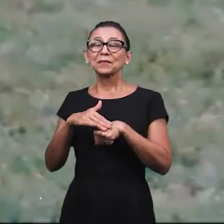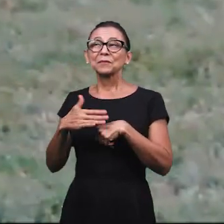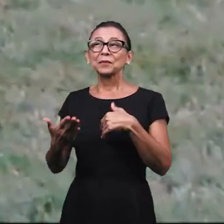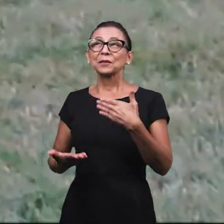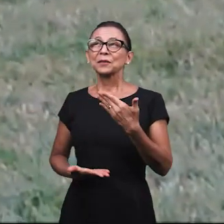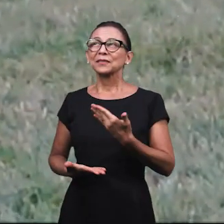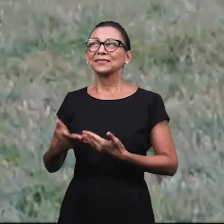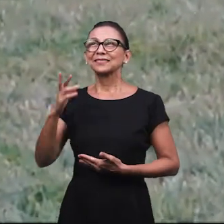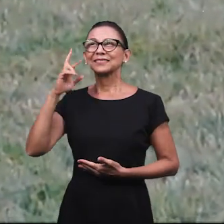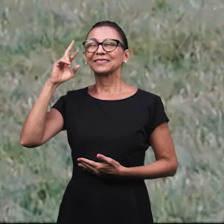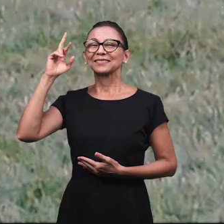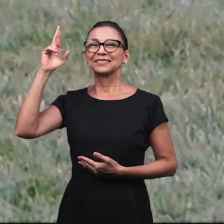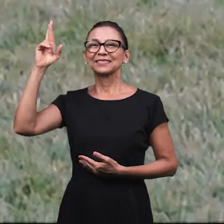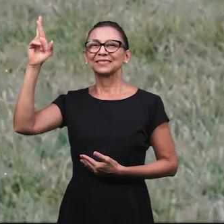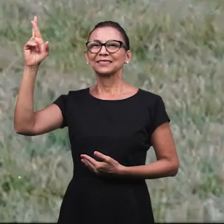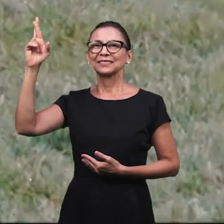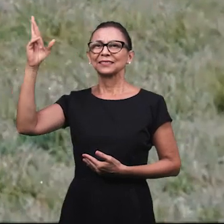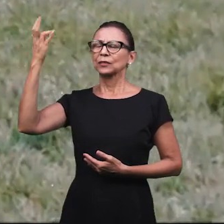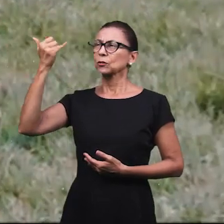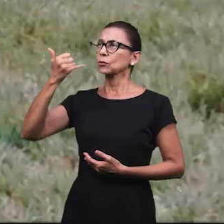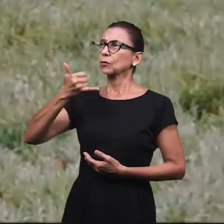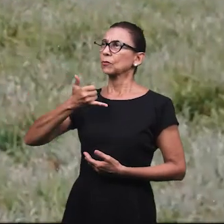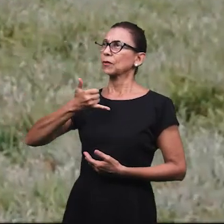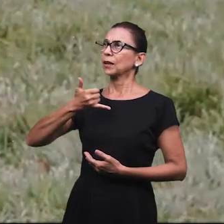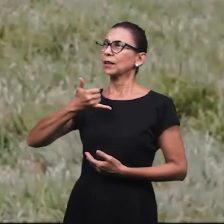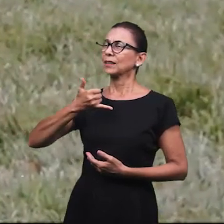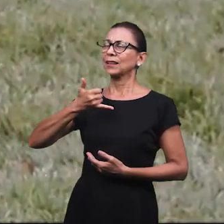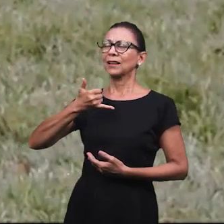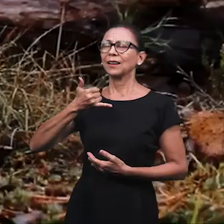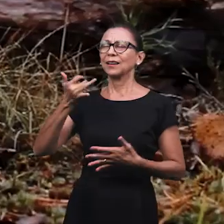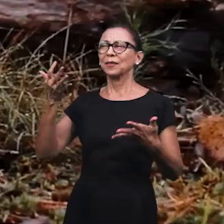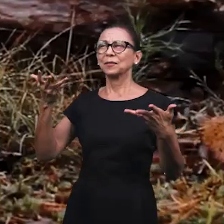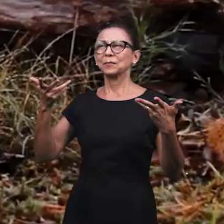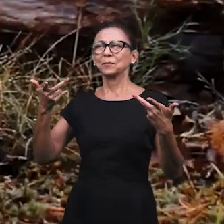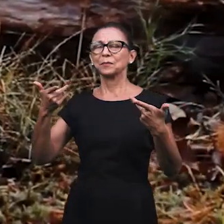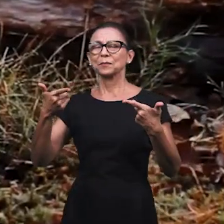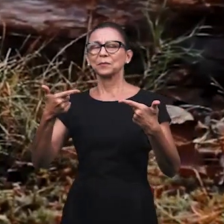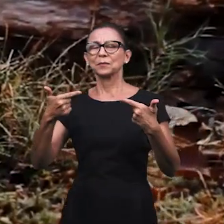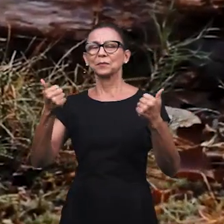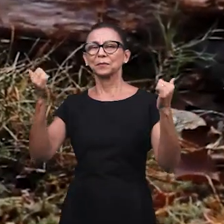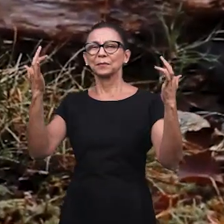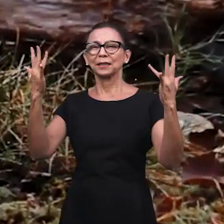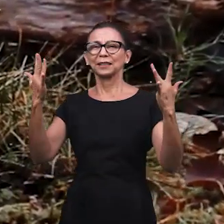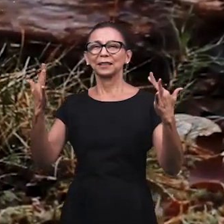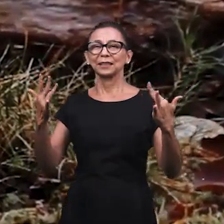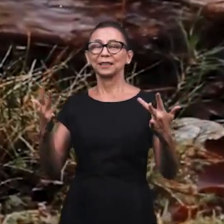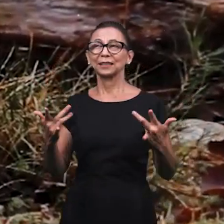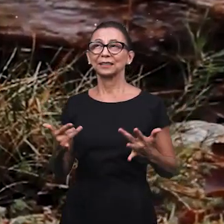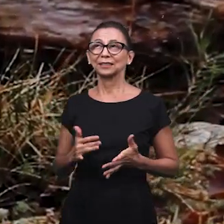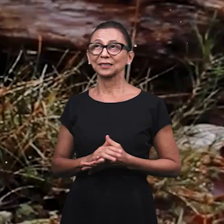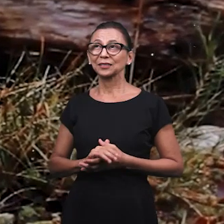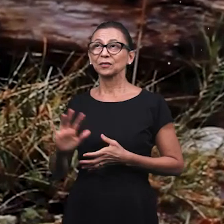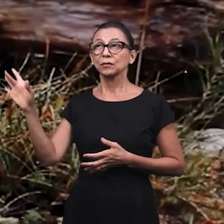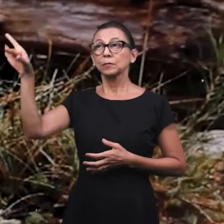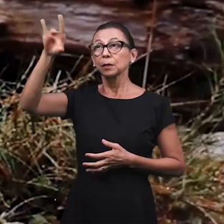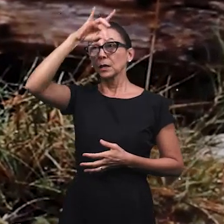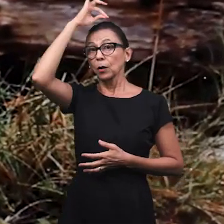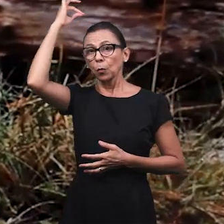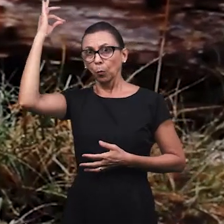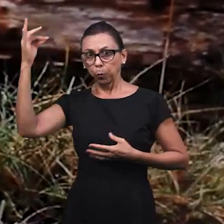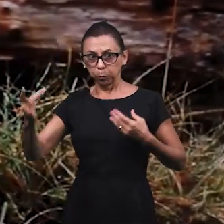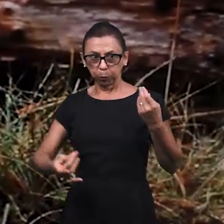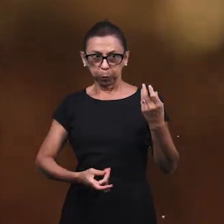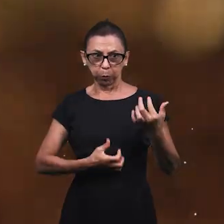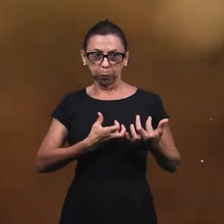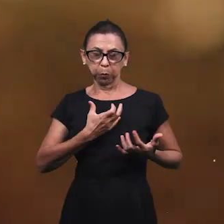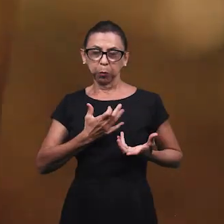está em te ouvir. Tu és fogo que consome, brisa